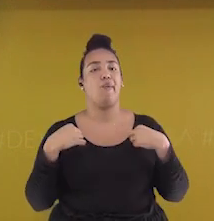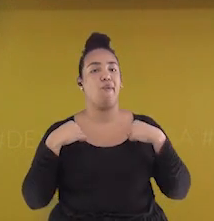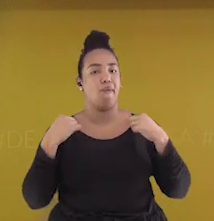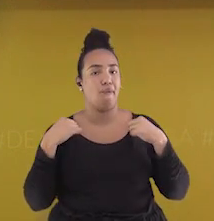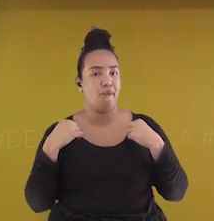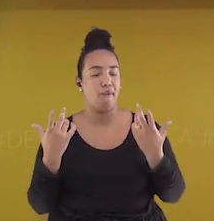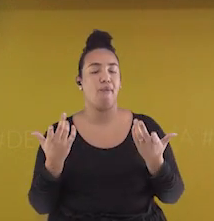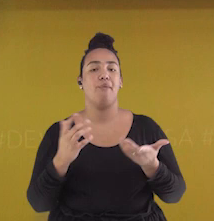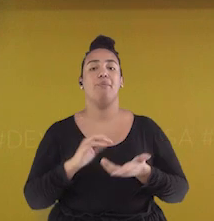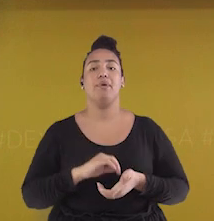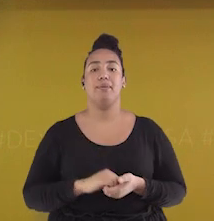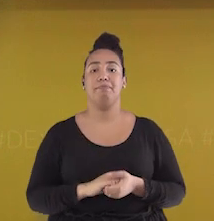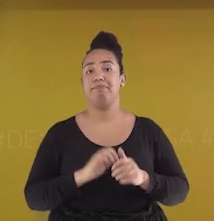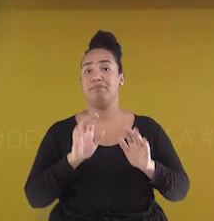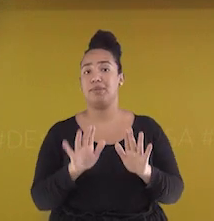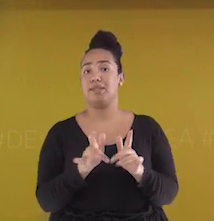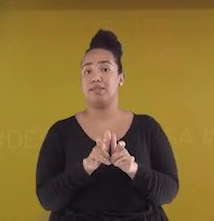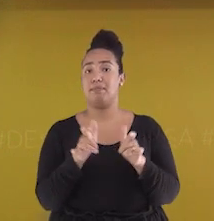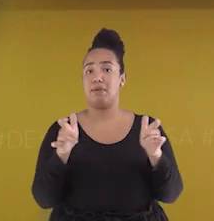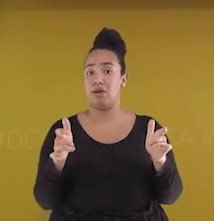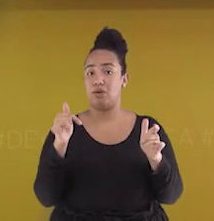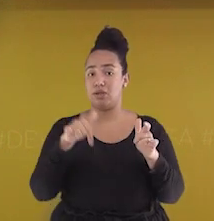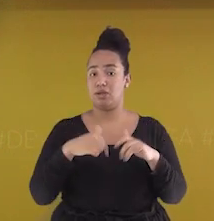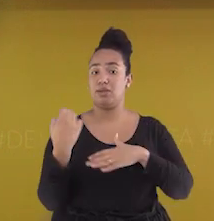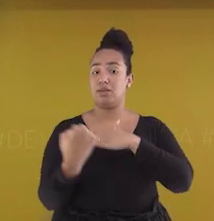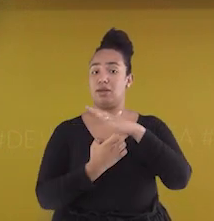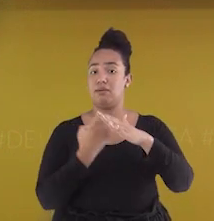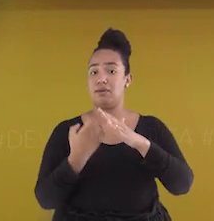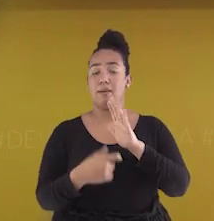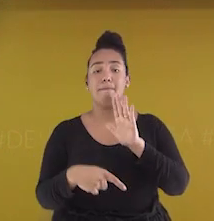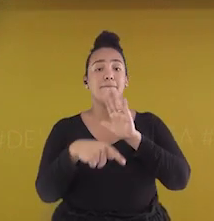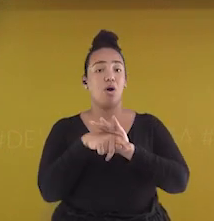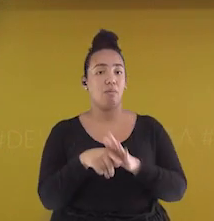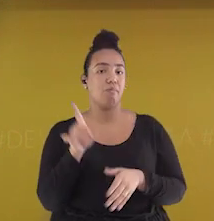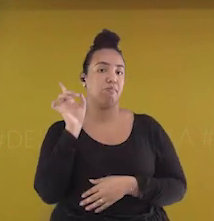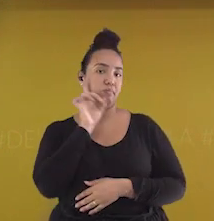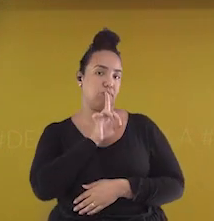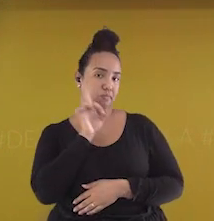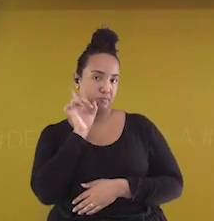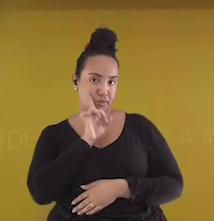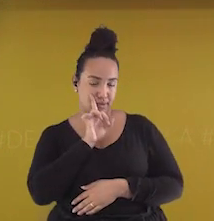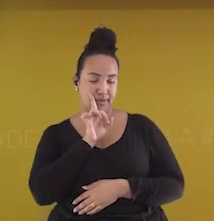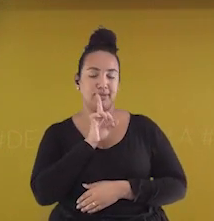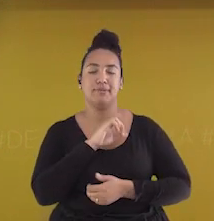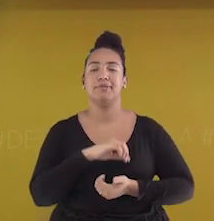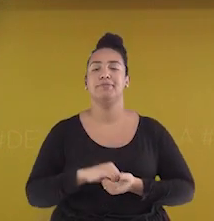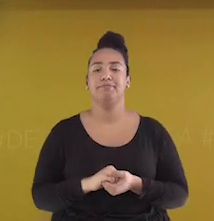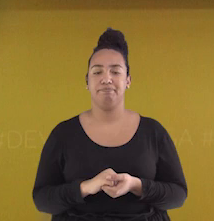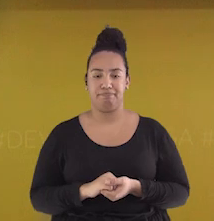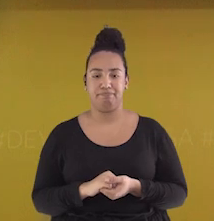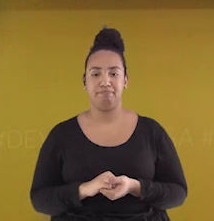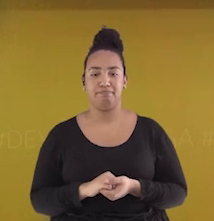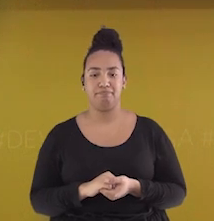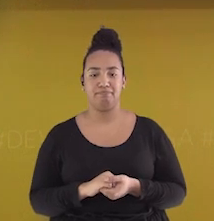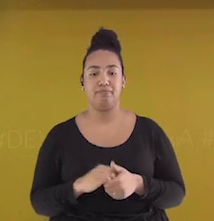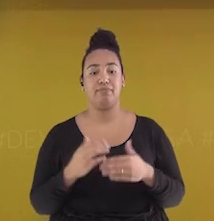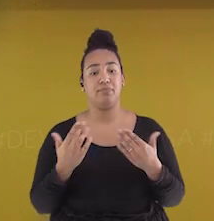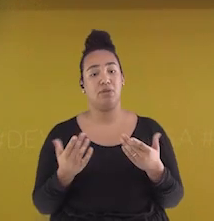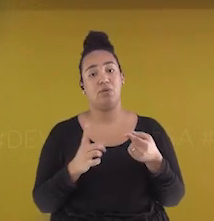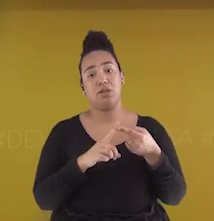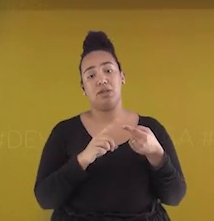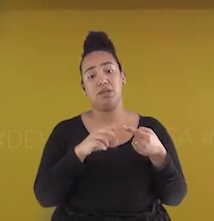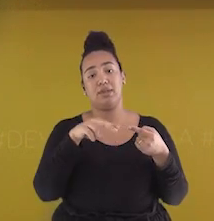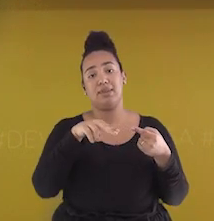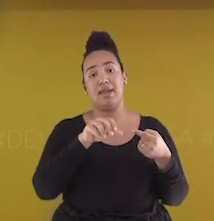produtos têxteis. Só que grande parte dessas empresas são estadunidenses dos Estados Unidos. E assim